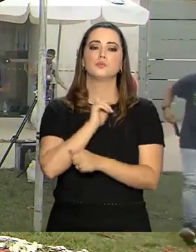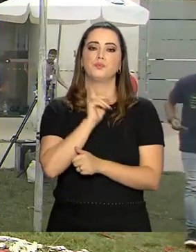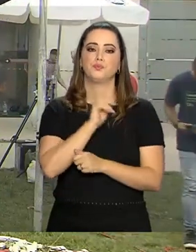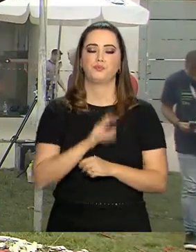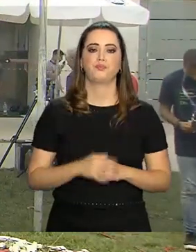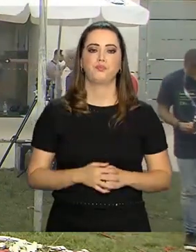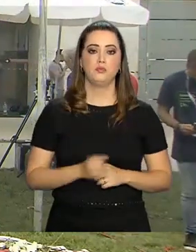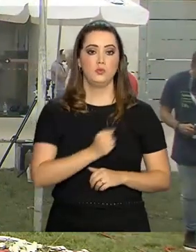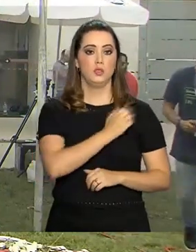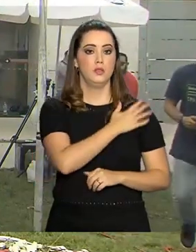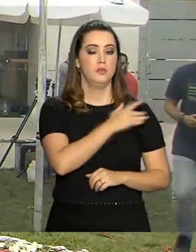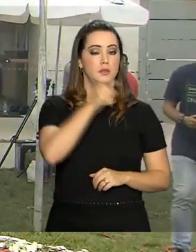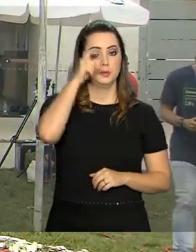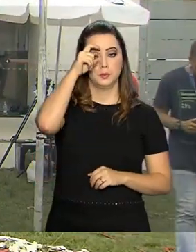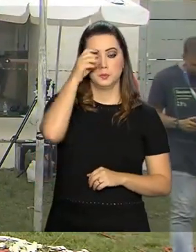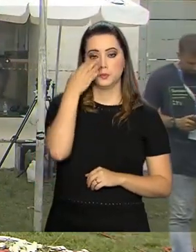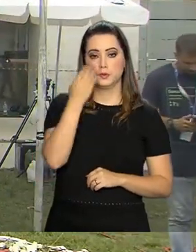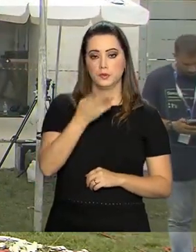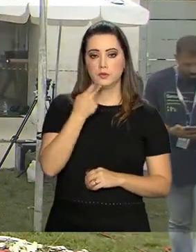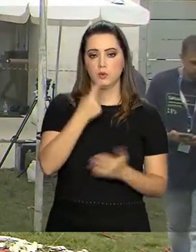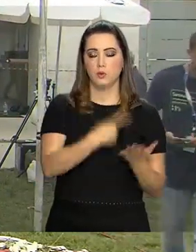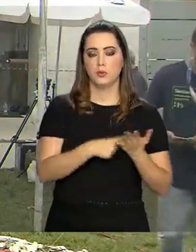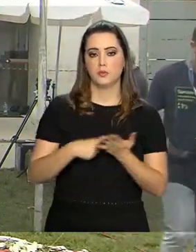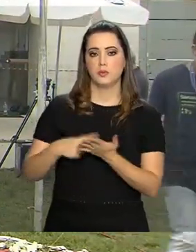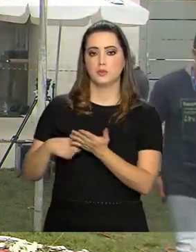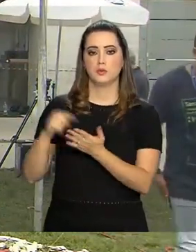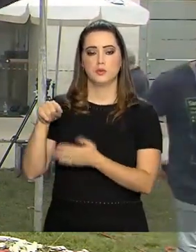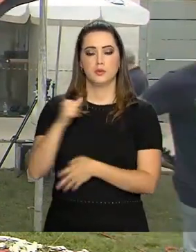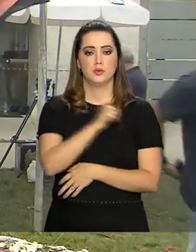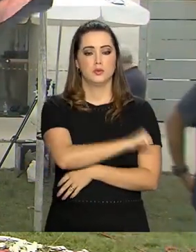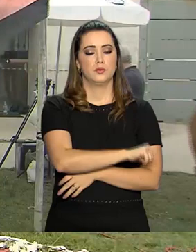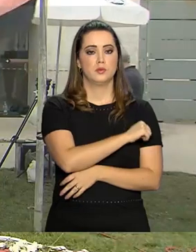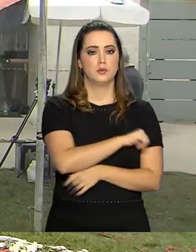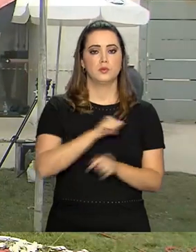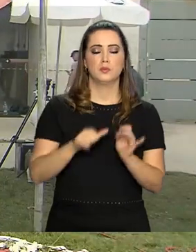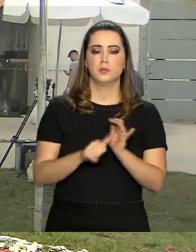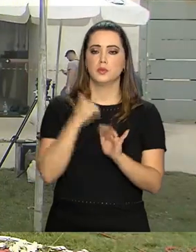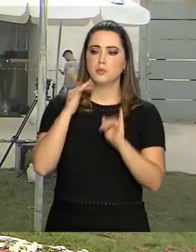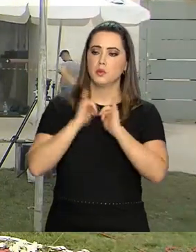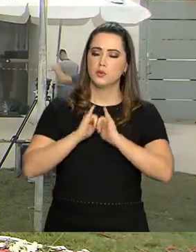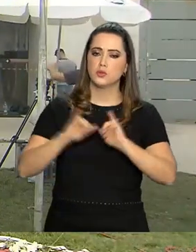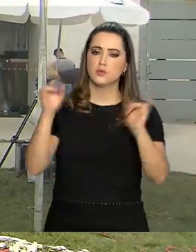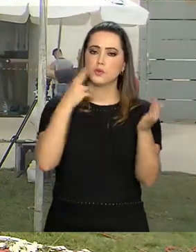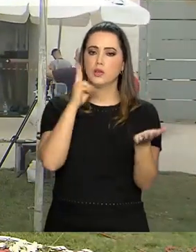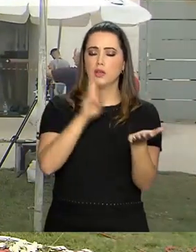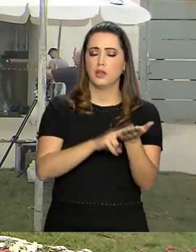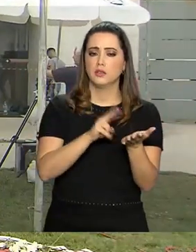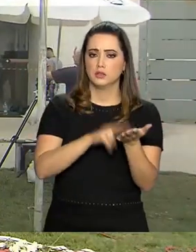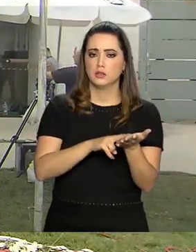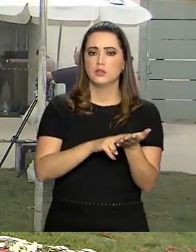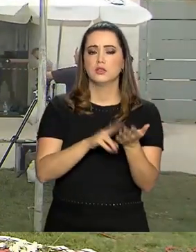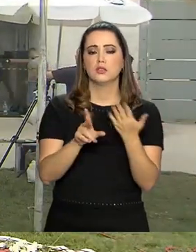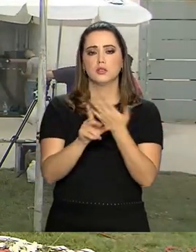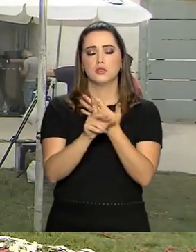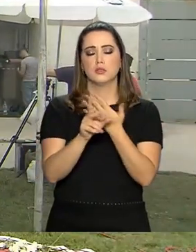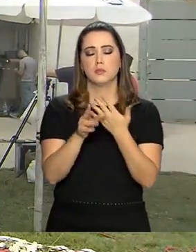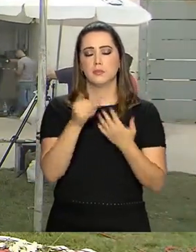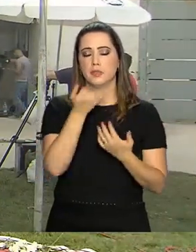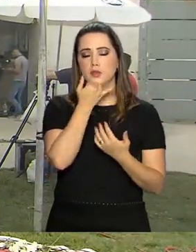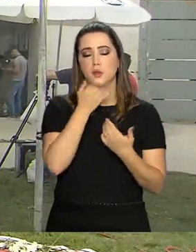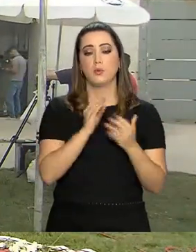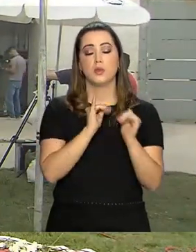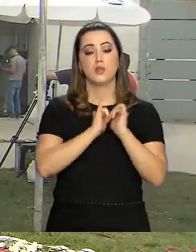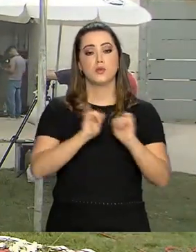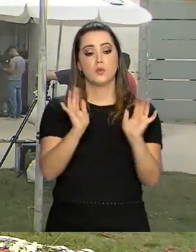República, Hamilton Mourão, que está cumprindo uma agenda hoje aqui no Rio de Janeiro, primeiro divulgou uma nota, uma publicação no Twitter, numa rede